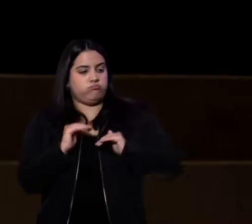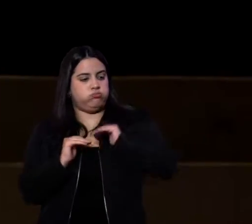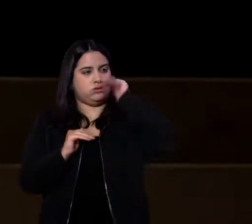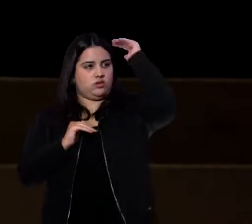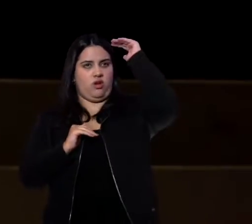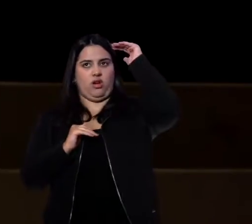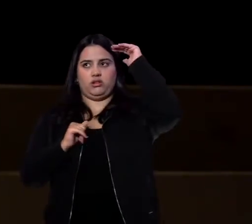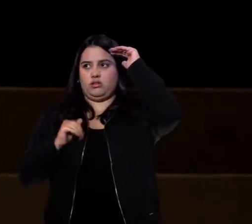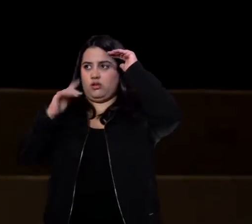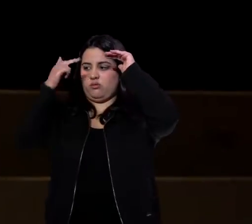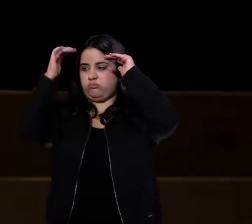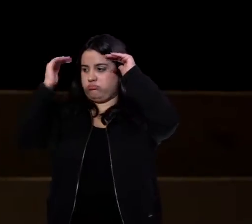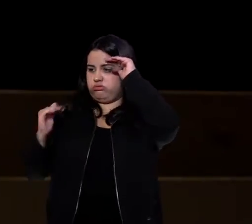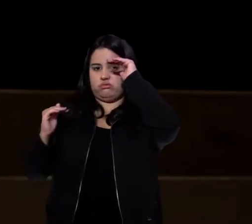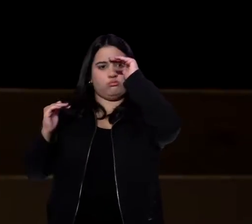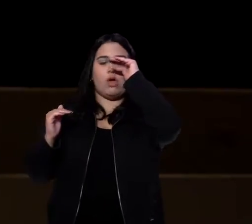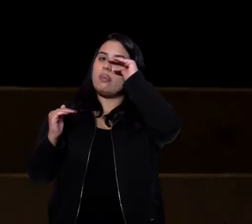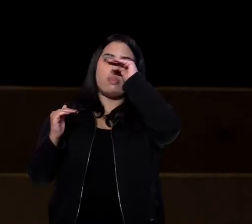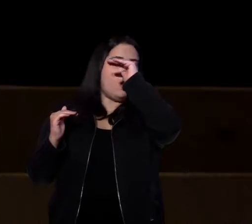sentido, né? Jesus é Deus, a gente não.